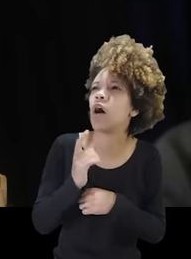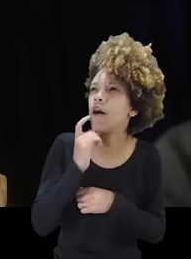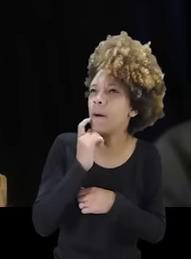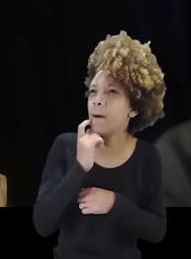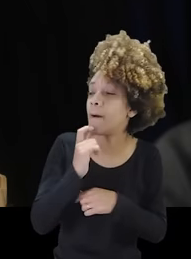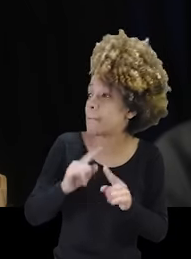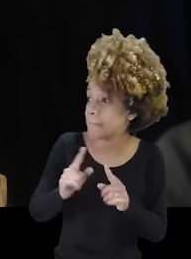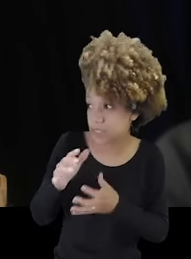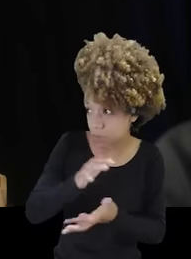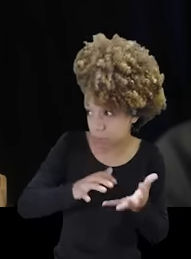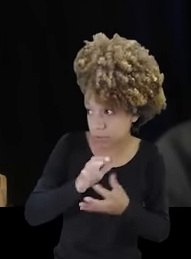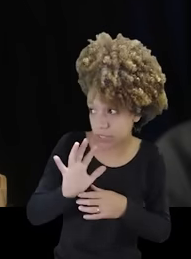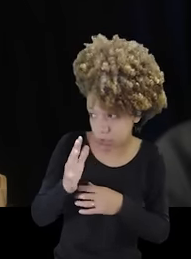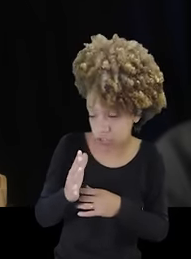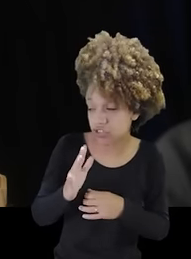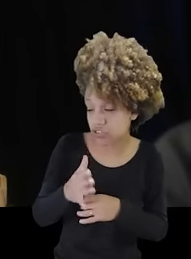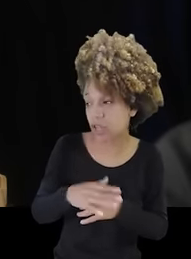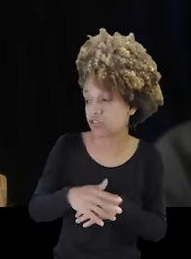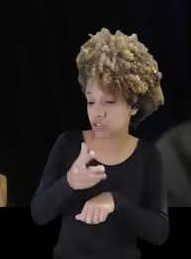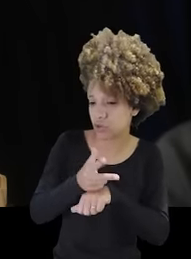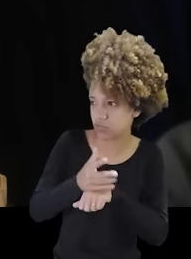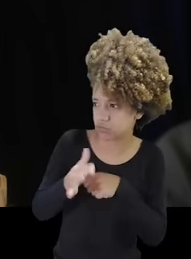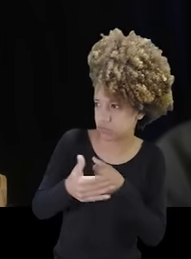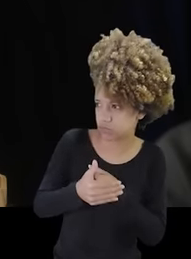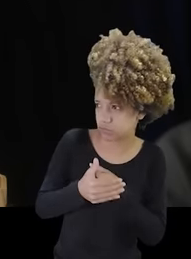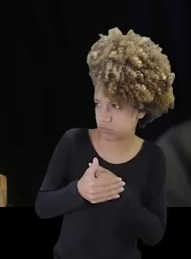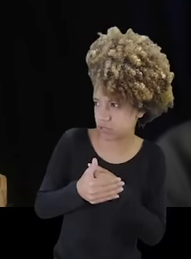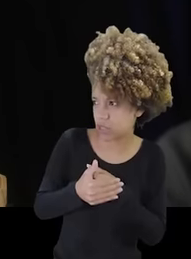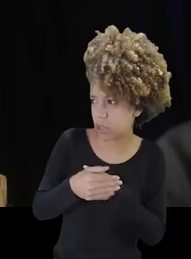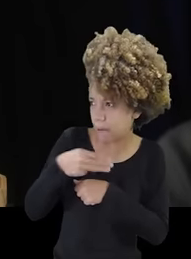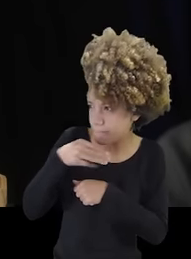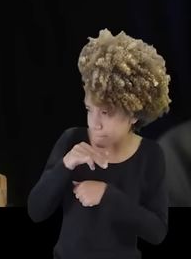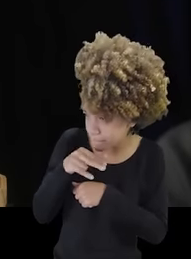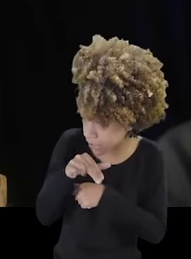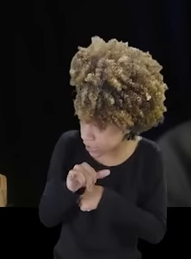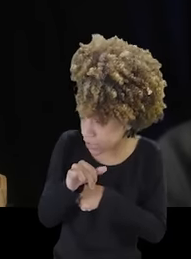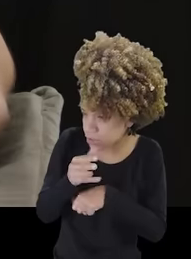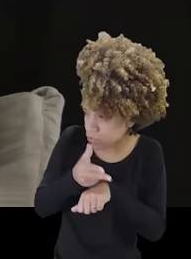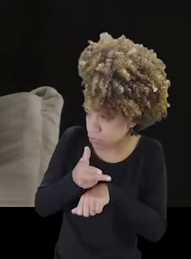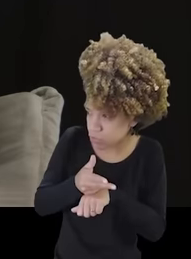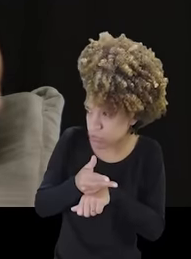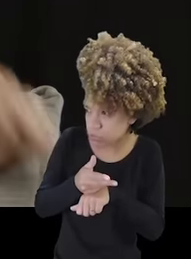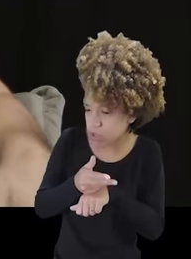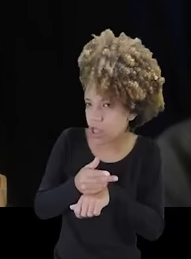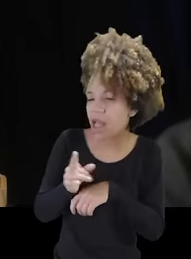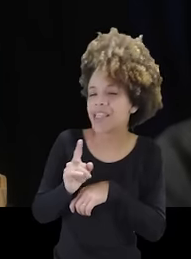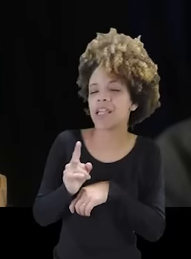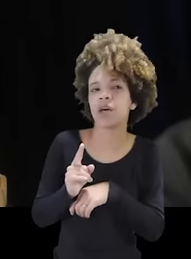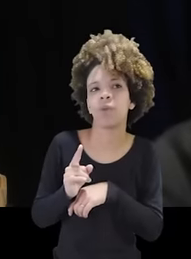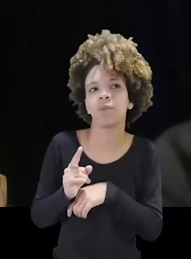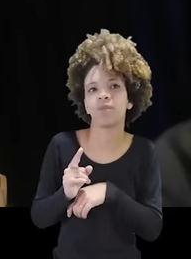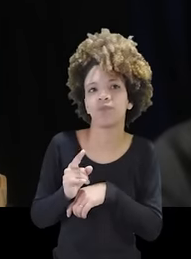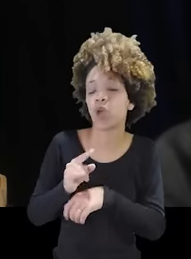que é o movimento que acontece que aconteceu de ter muita câmera escondida mini pequenininha não